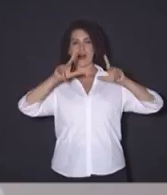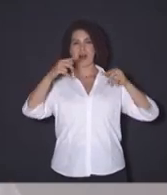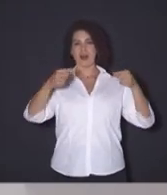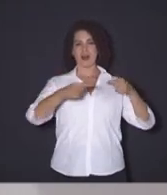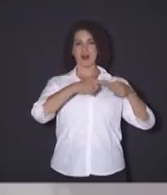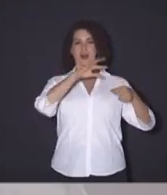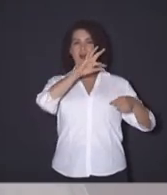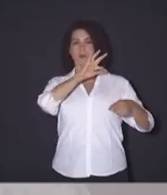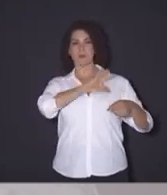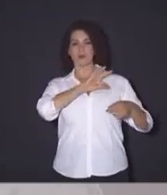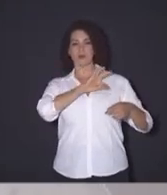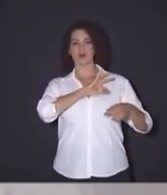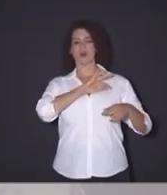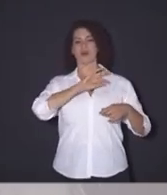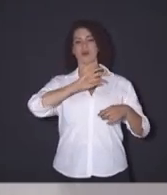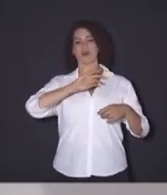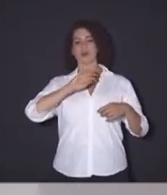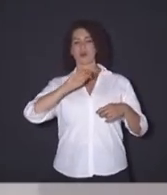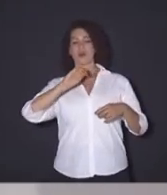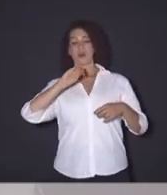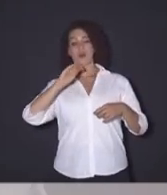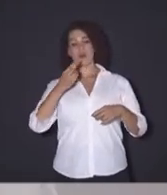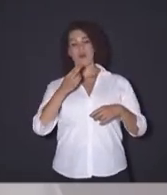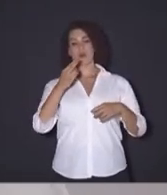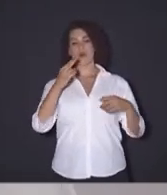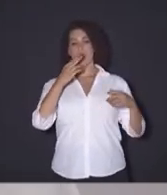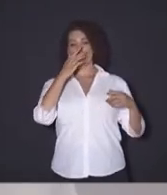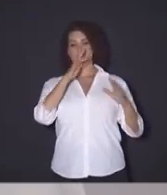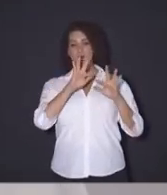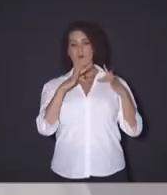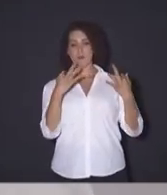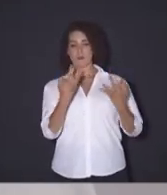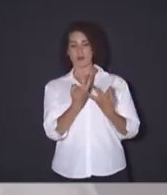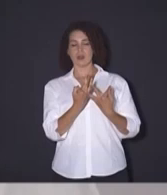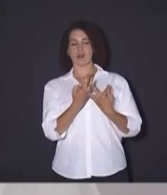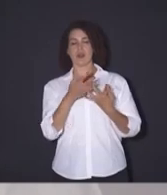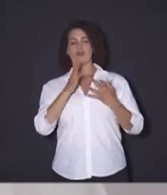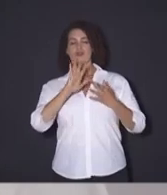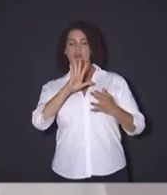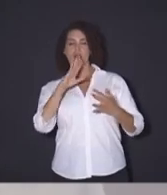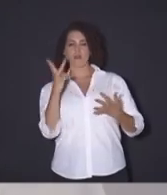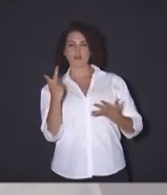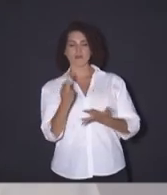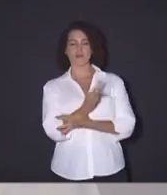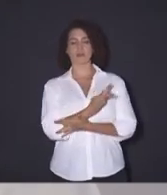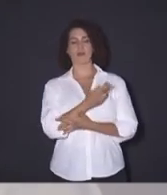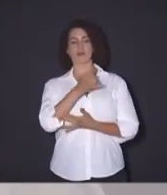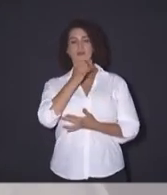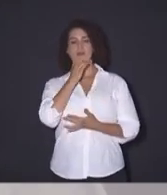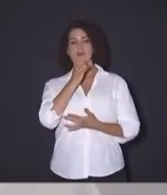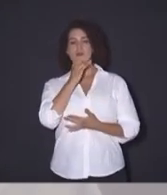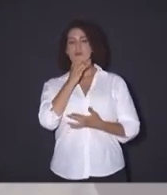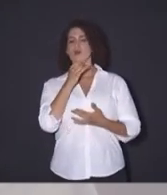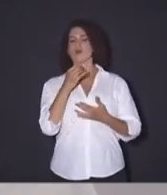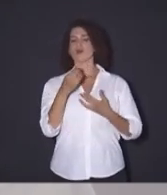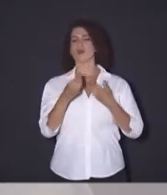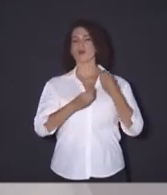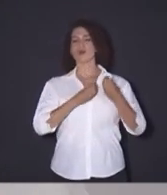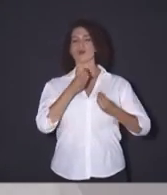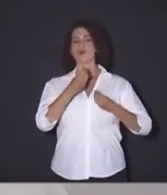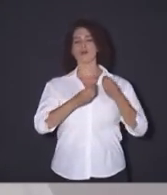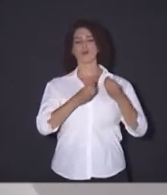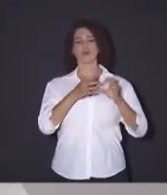teve algum parente que passou por essa situação deve imaginar o que é uma liberdade condicional ou condicionada é quando